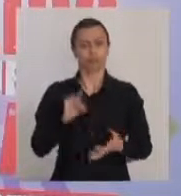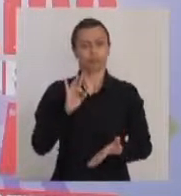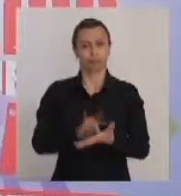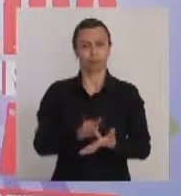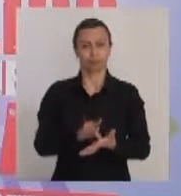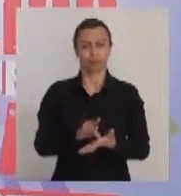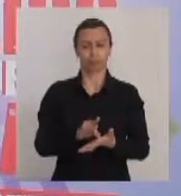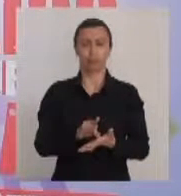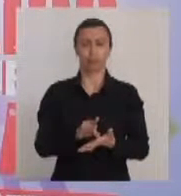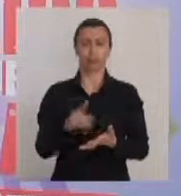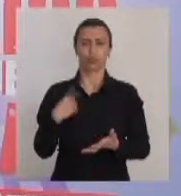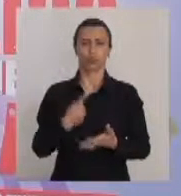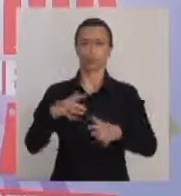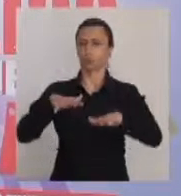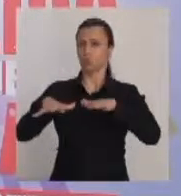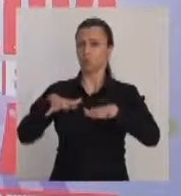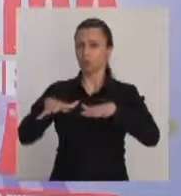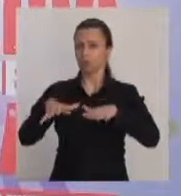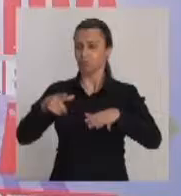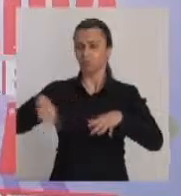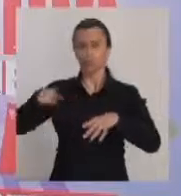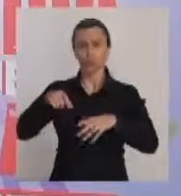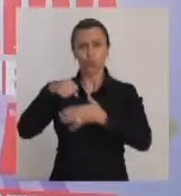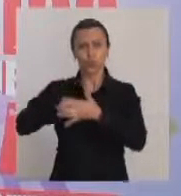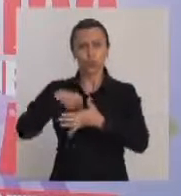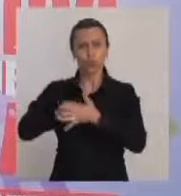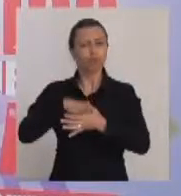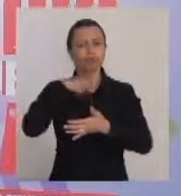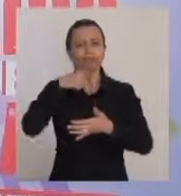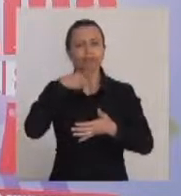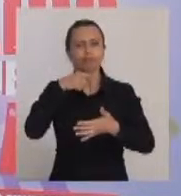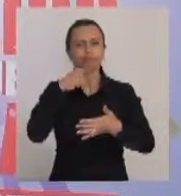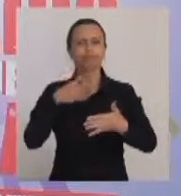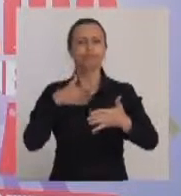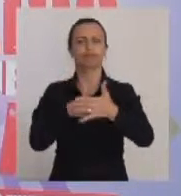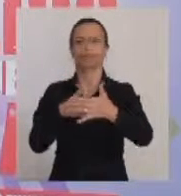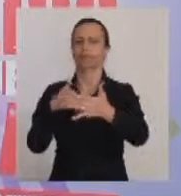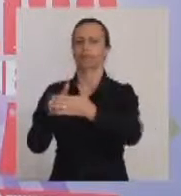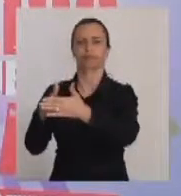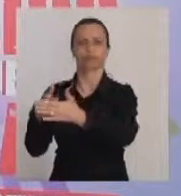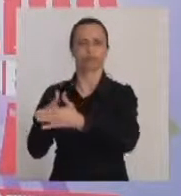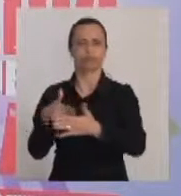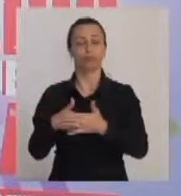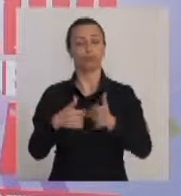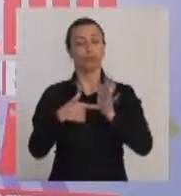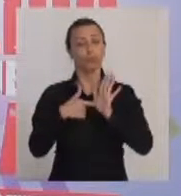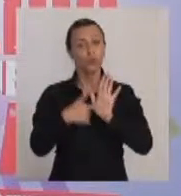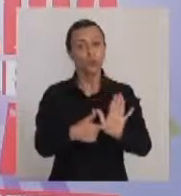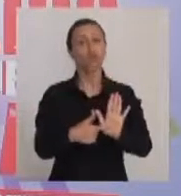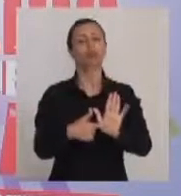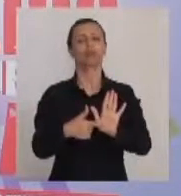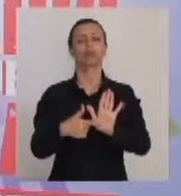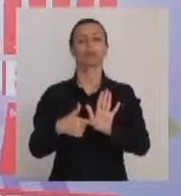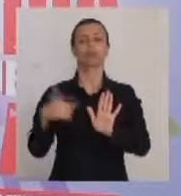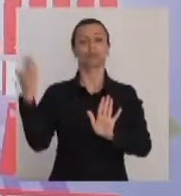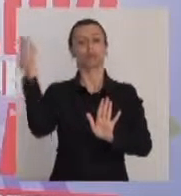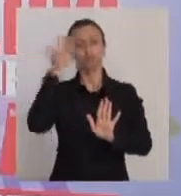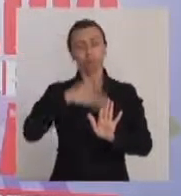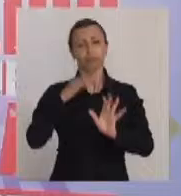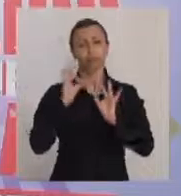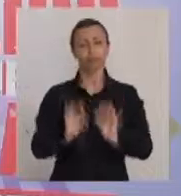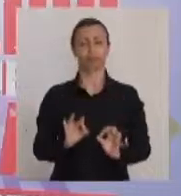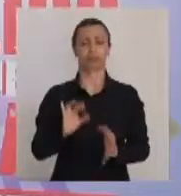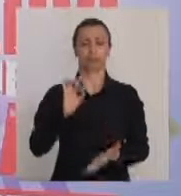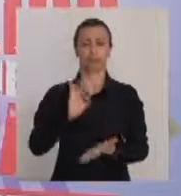porque realmente nós do movimento não estamos conseguindo chegar, né, mostrar